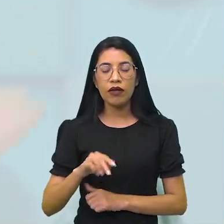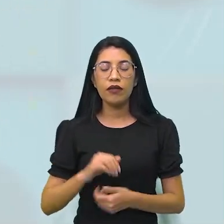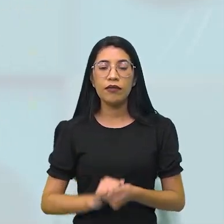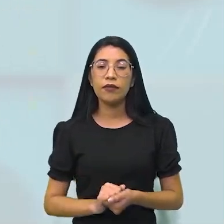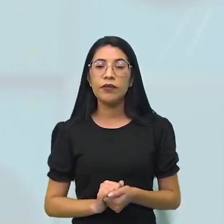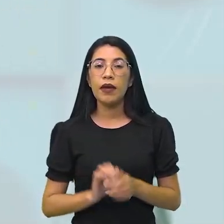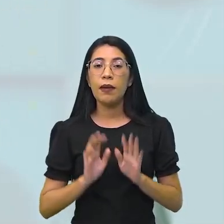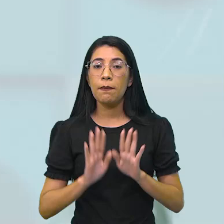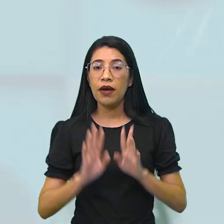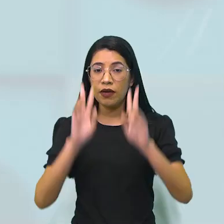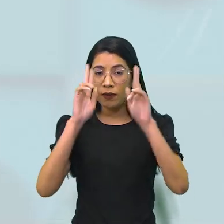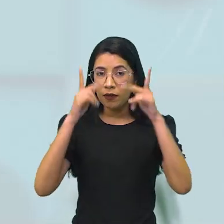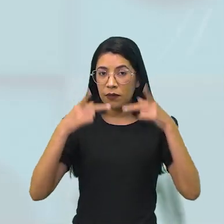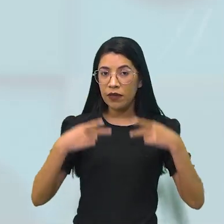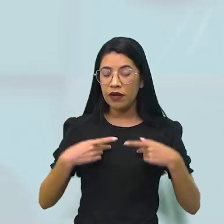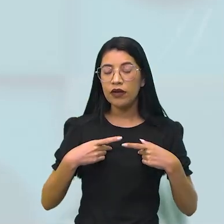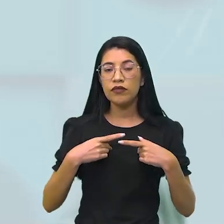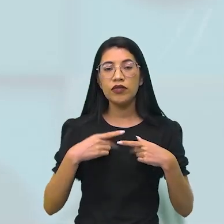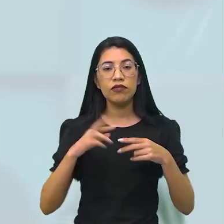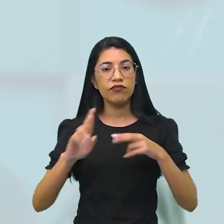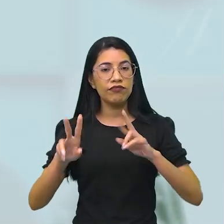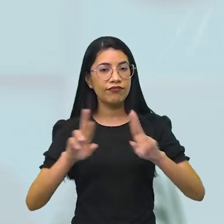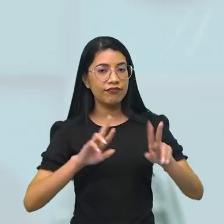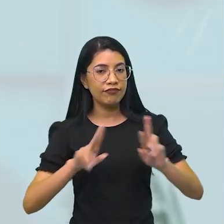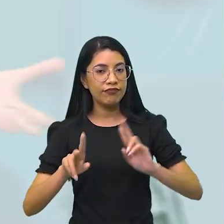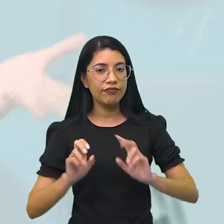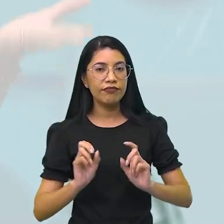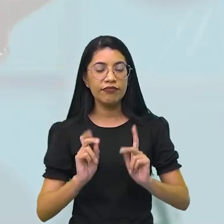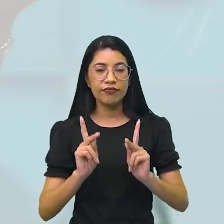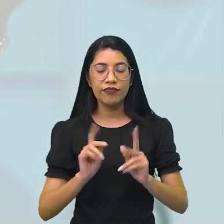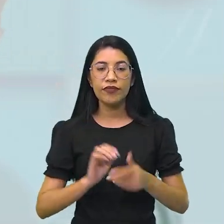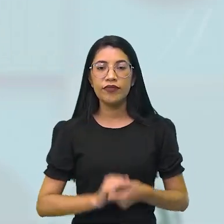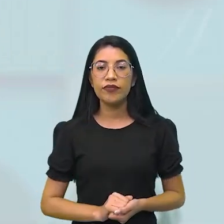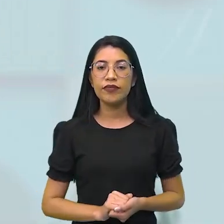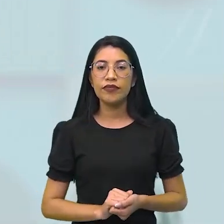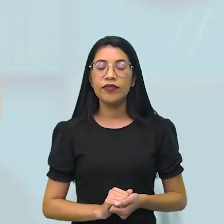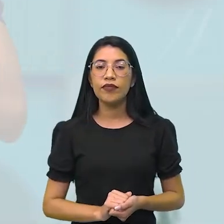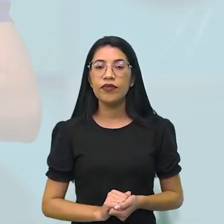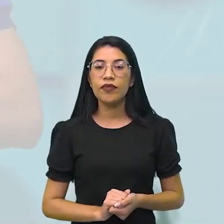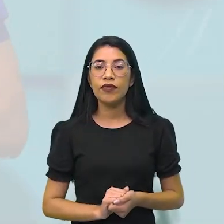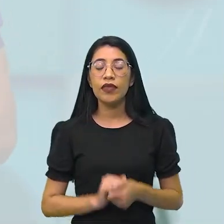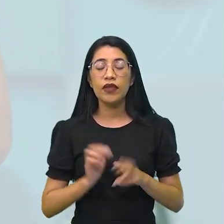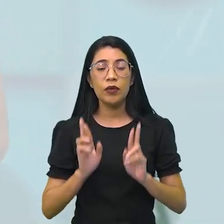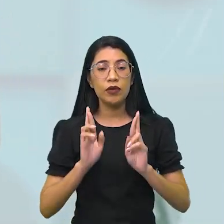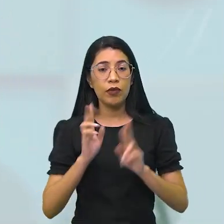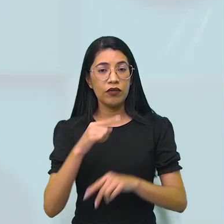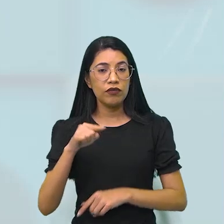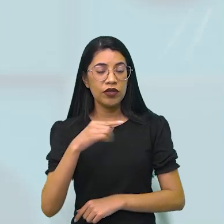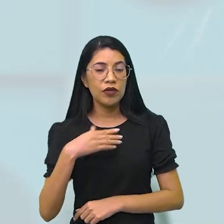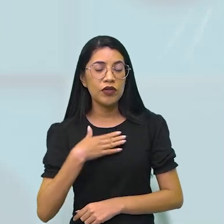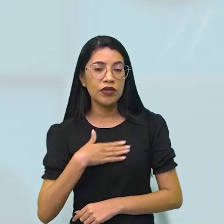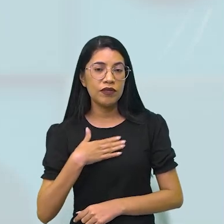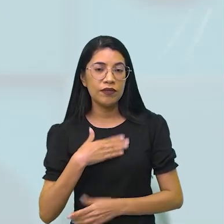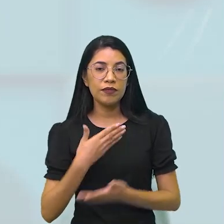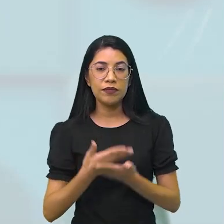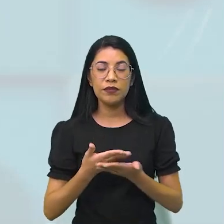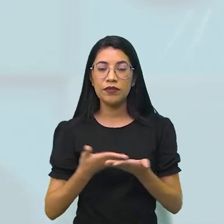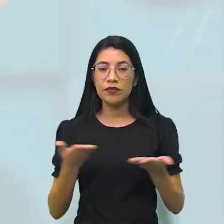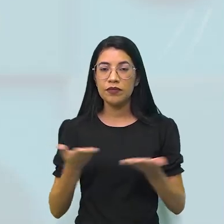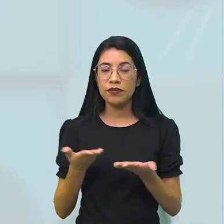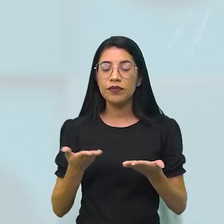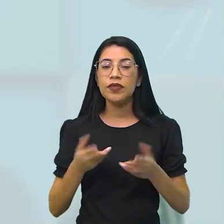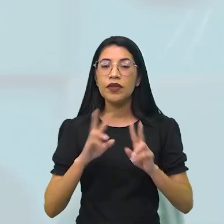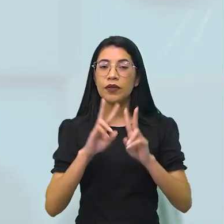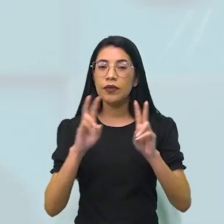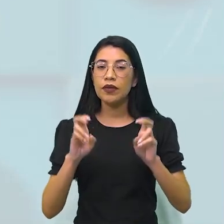Há humanos e humanos. Certo, gente? Então, muito bem. Eu espero que vocês tenham gostado da nossa aula, né? Sobre o